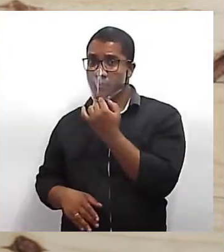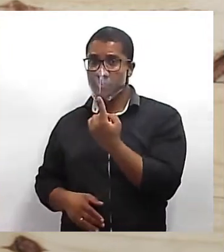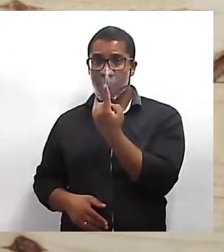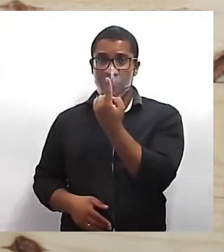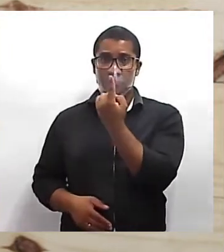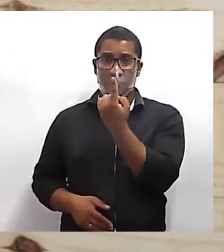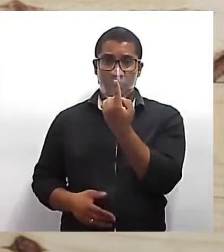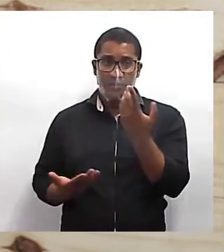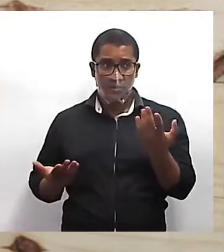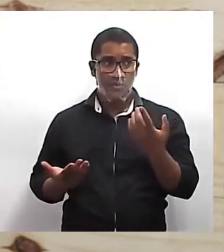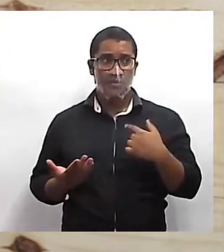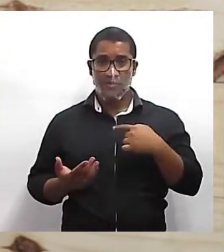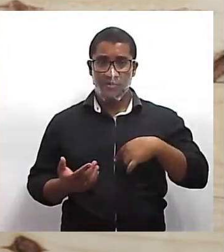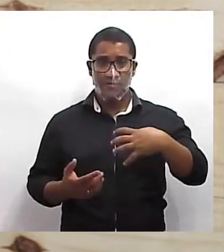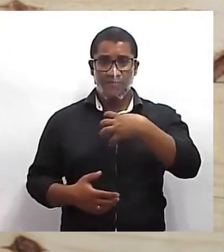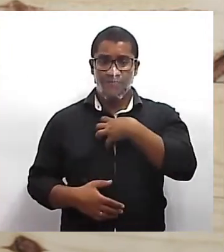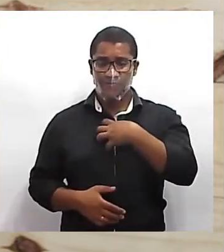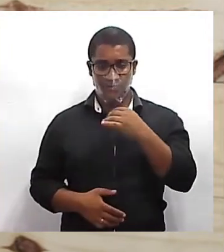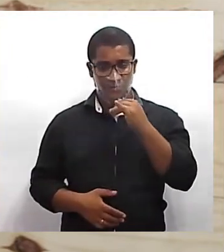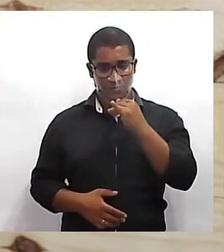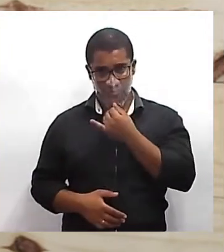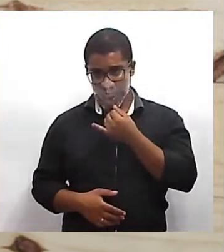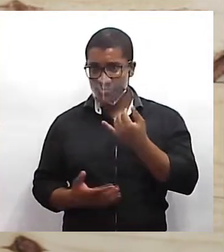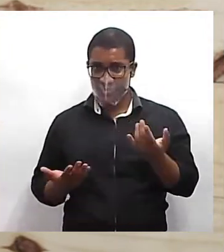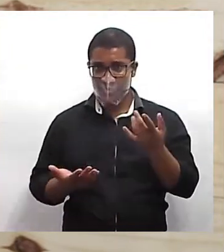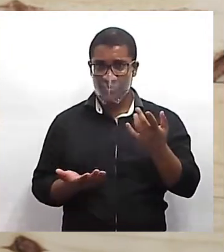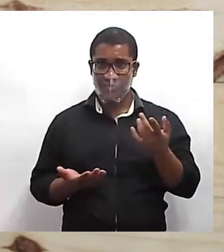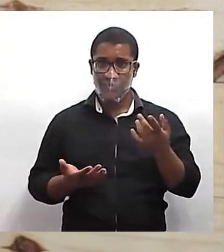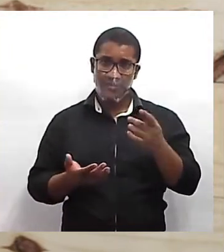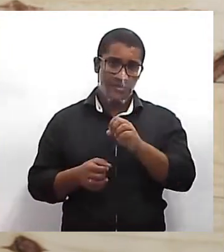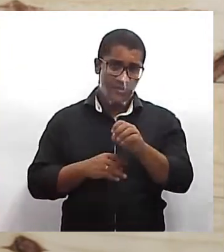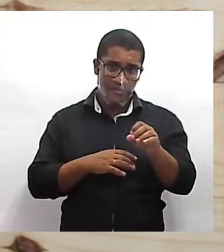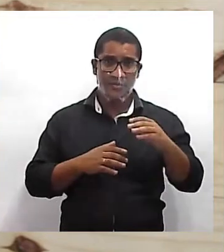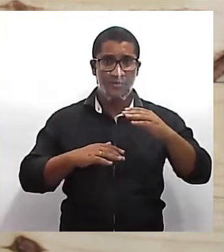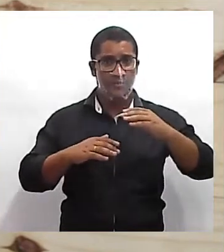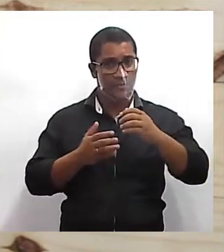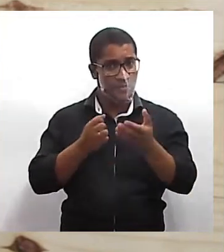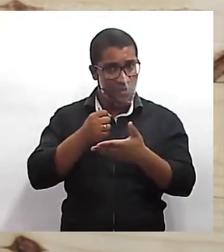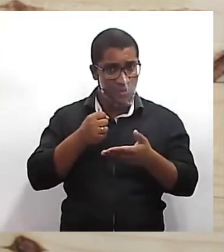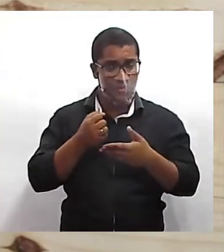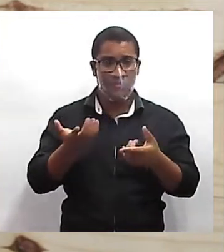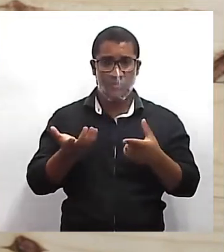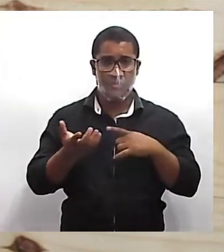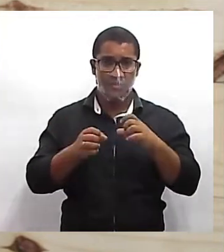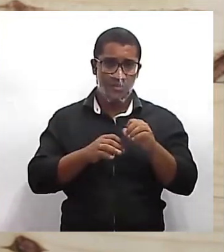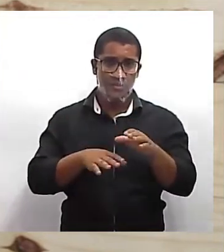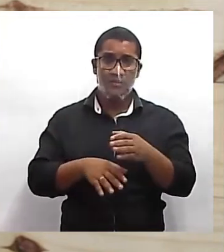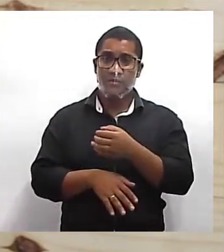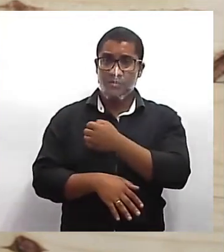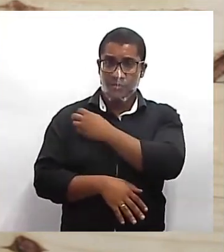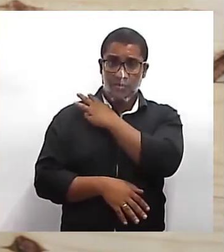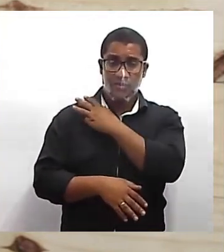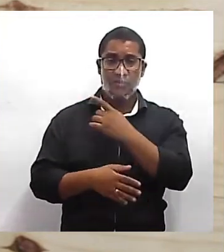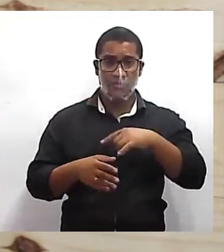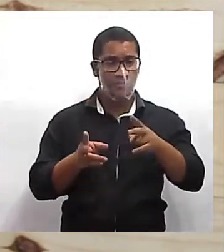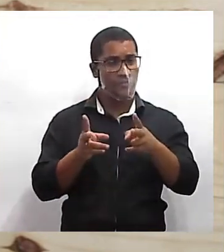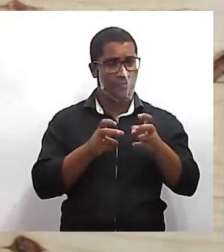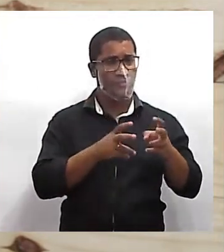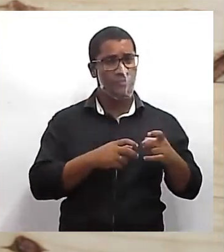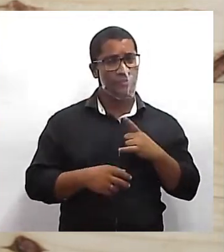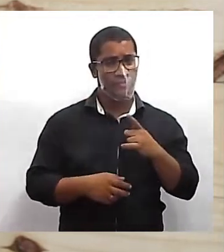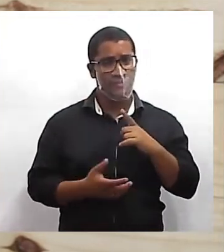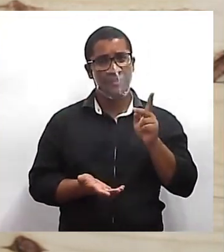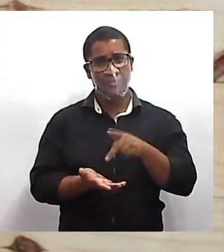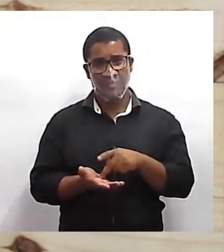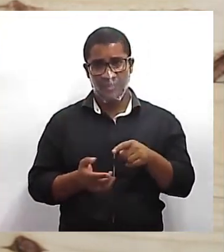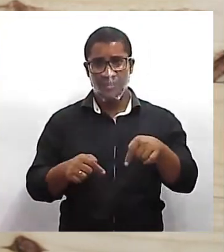Infelizmente é uma realidade que eu lido com isso como professor também da educação básica e do ensino médio. A gente percebe isso também. Infelizmente é uma realidade